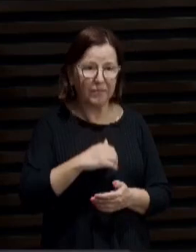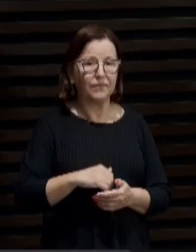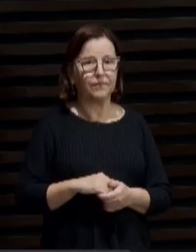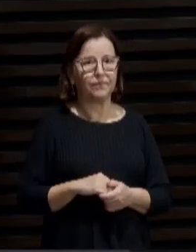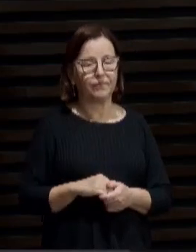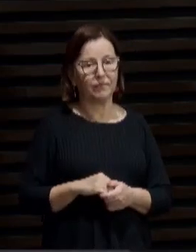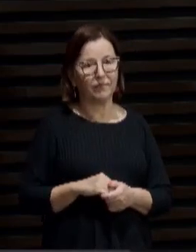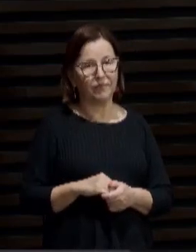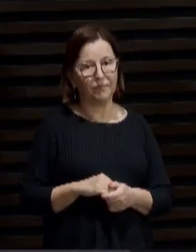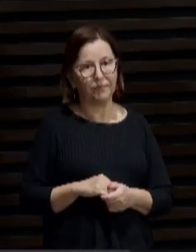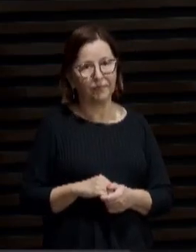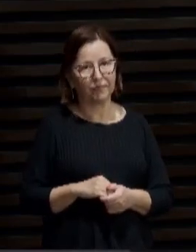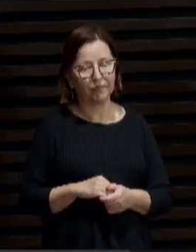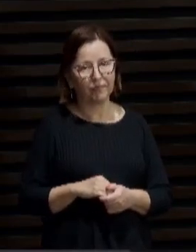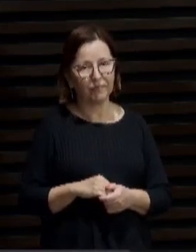E aí...